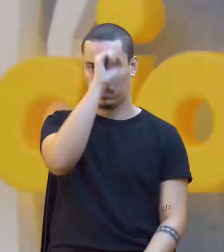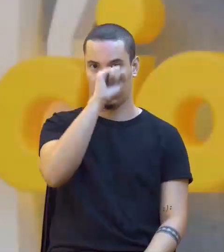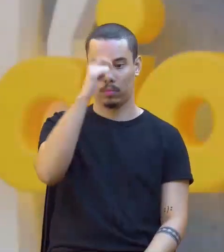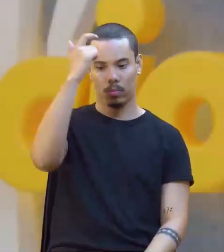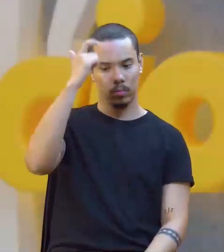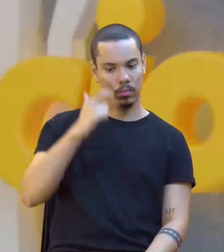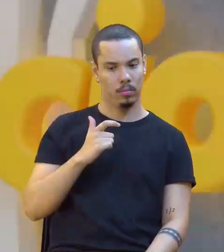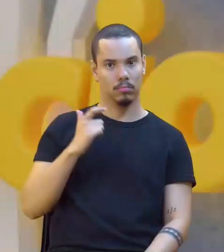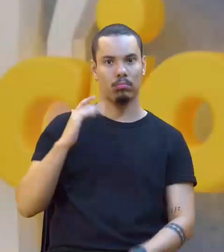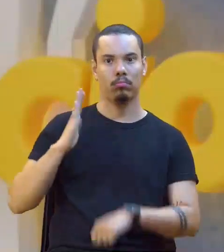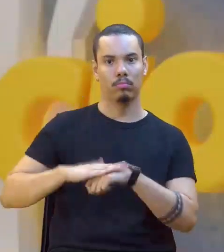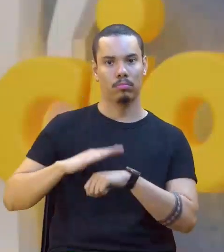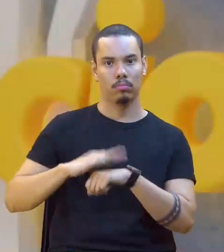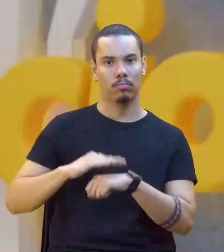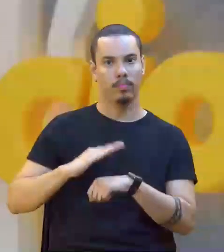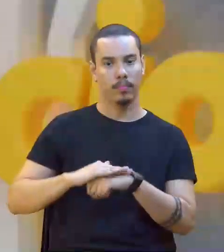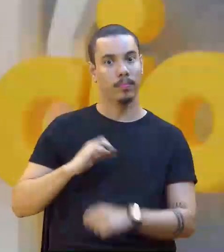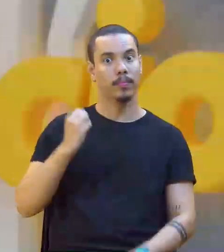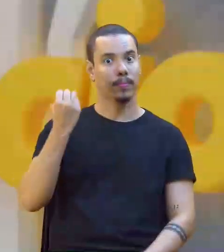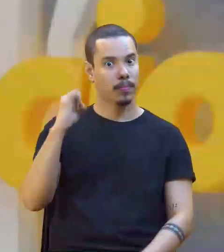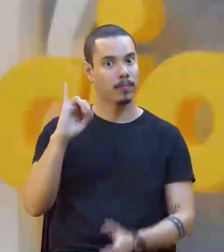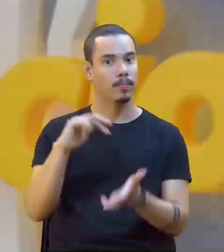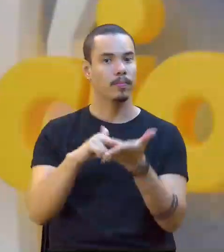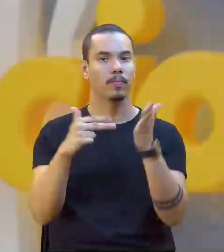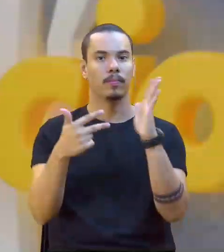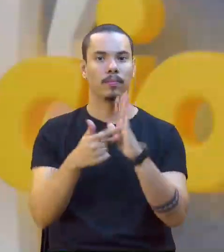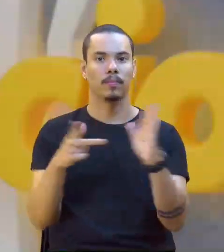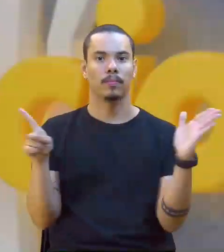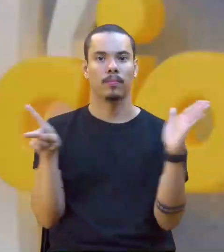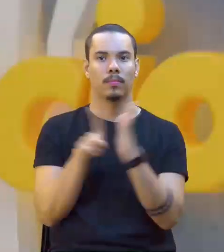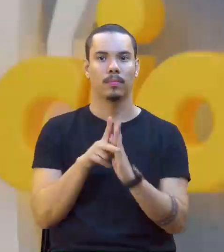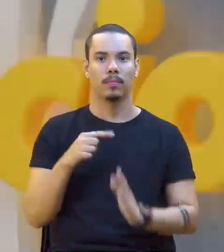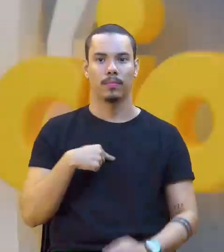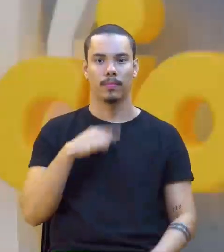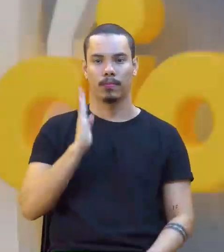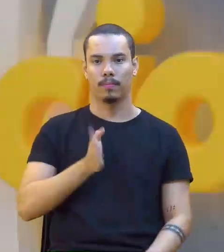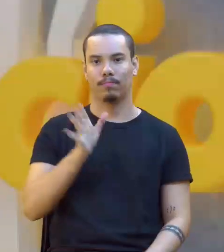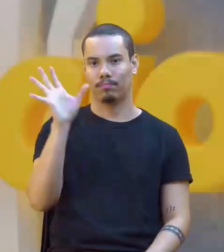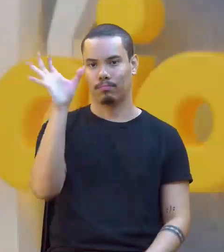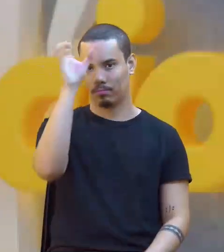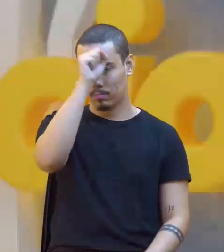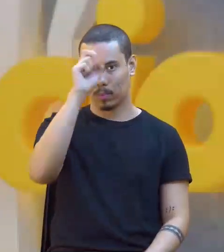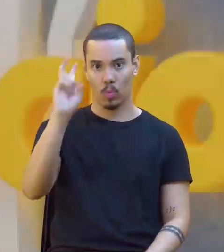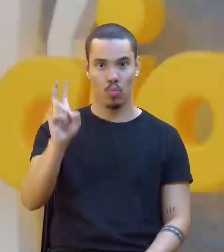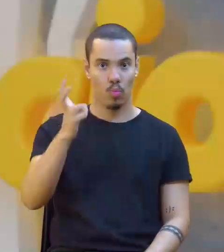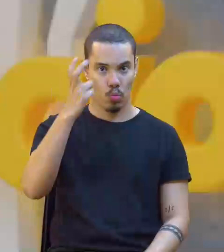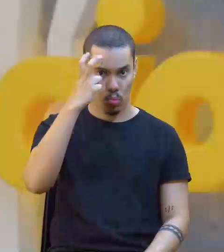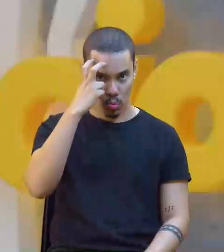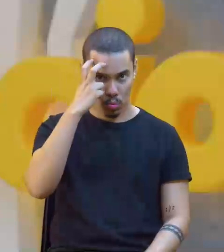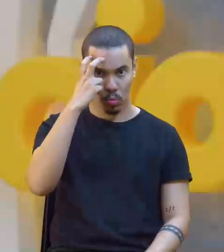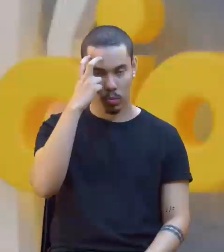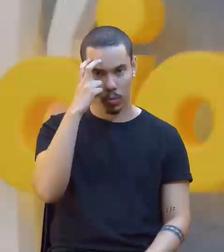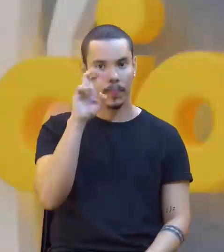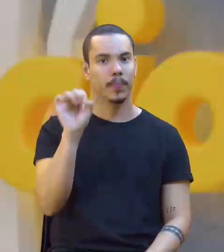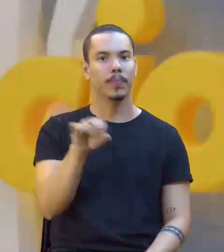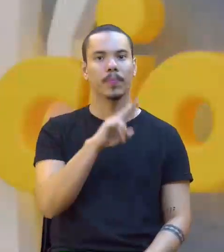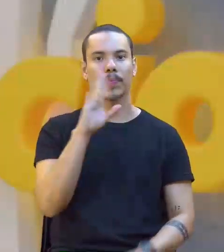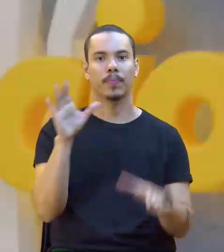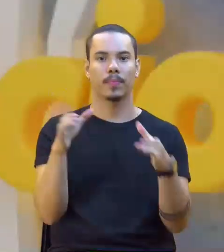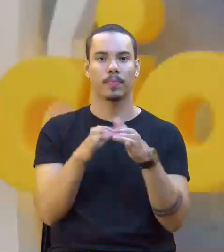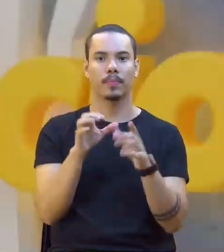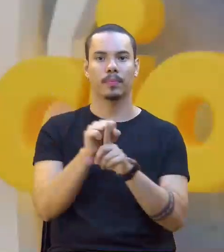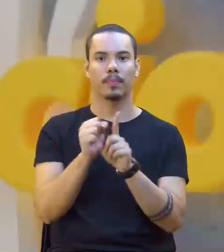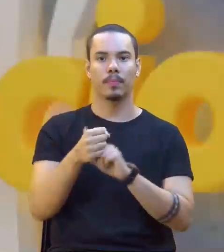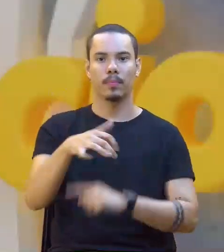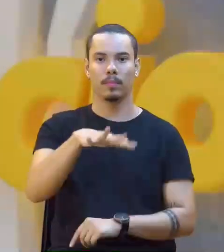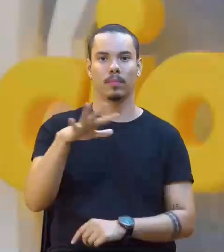indivíduo, né? Faz parte ali do que eu aprendi com a cultura, ou seja, com o grupo social que me ensinou a